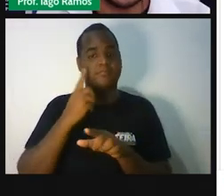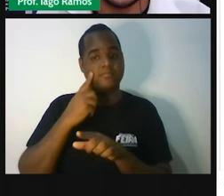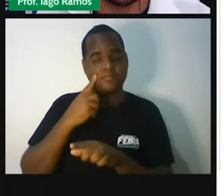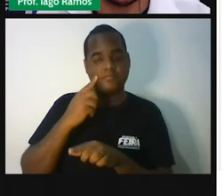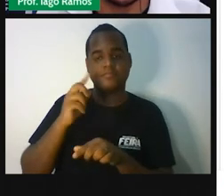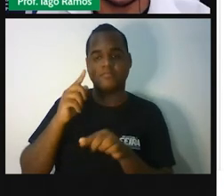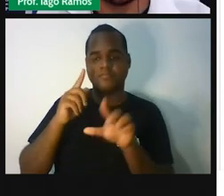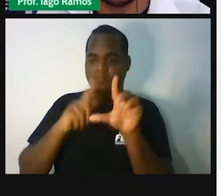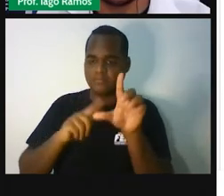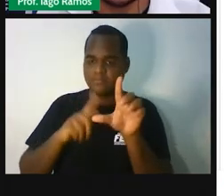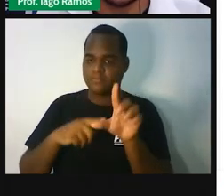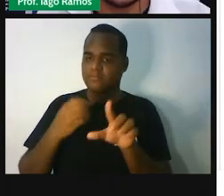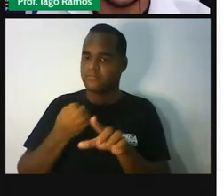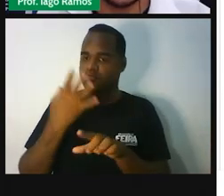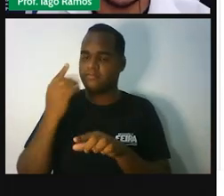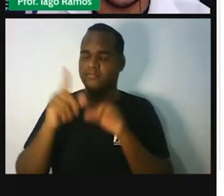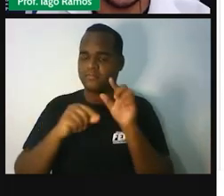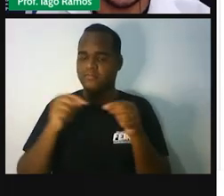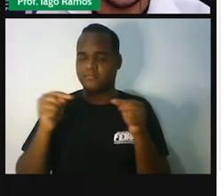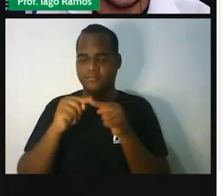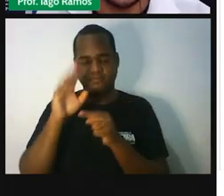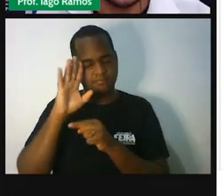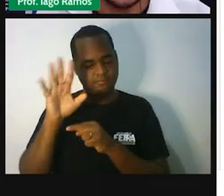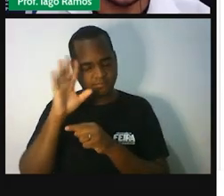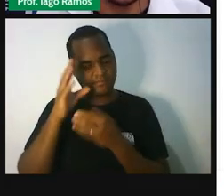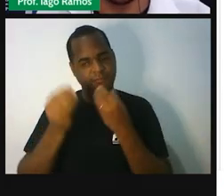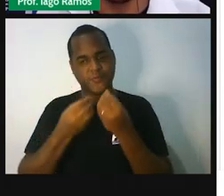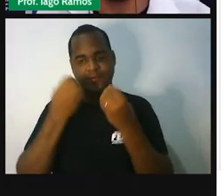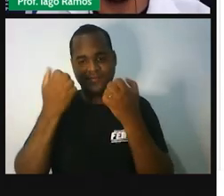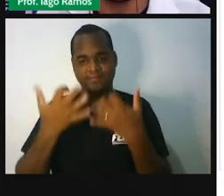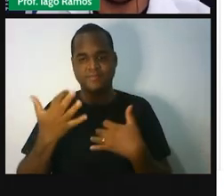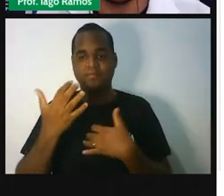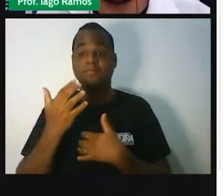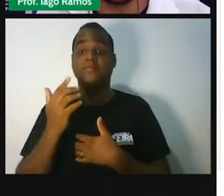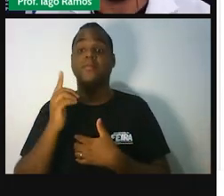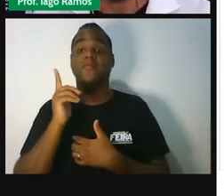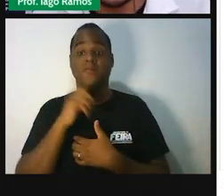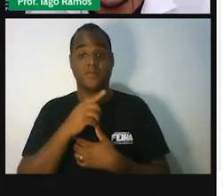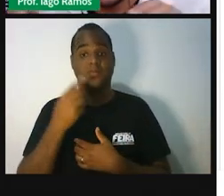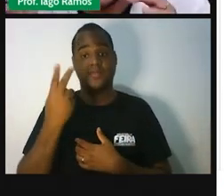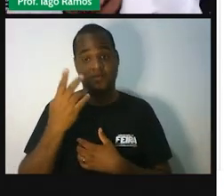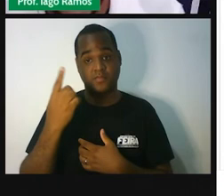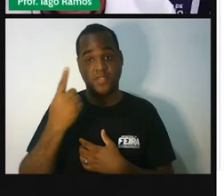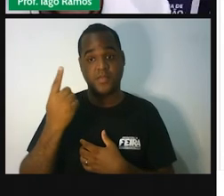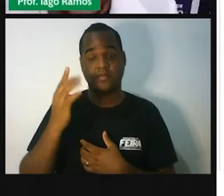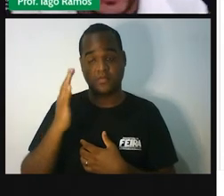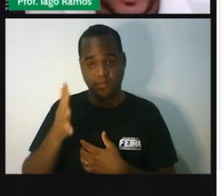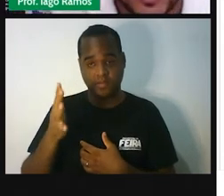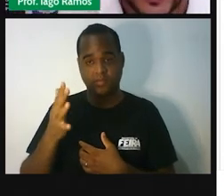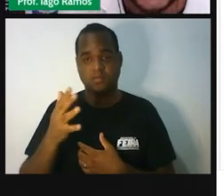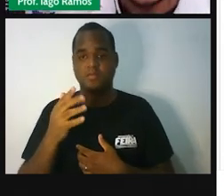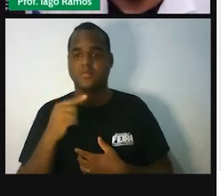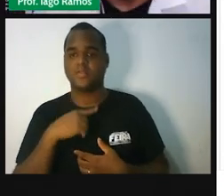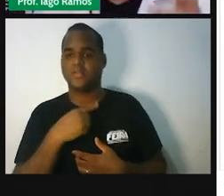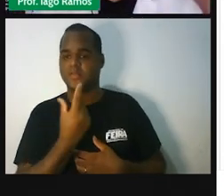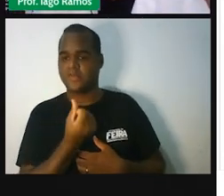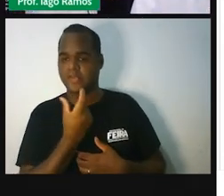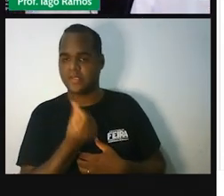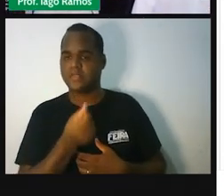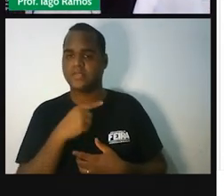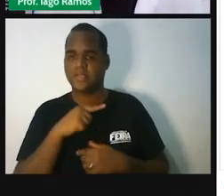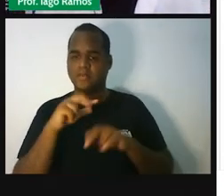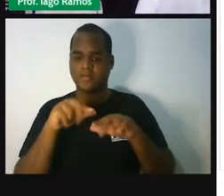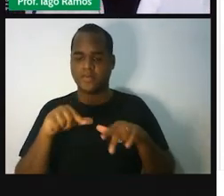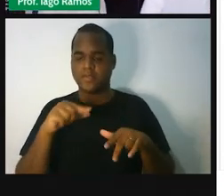essa letrinha, você tem que pensar assim, ó. Eu já escolhi uma para a primeira. Das 26 opções, eu já